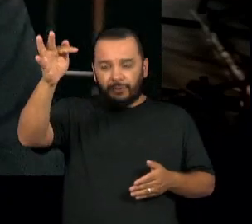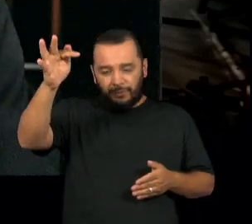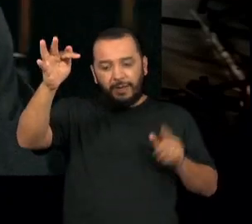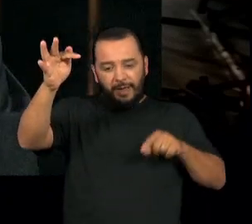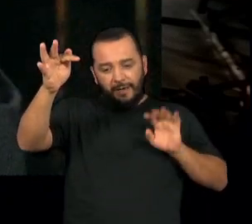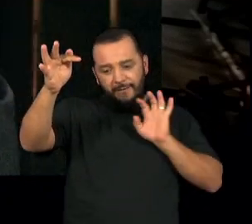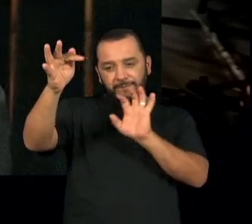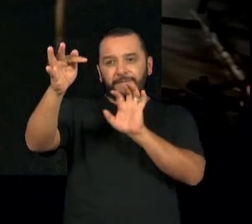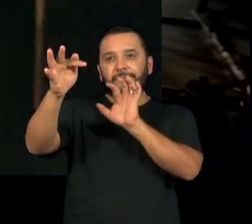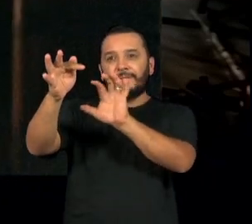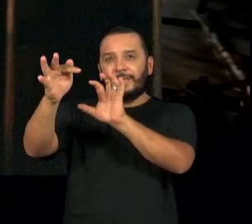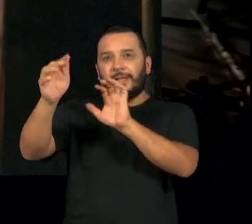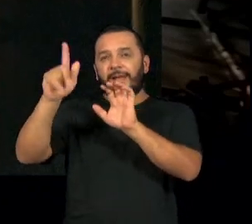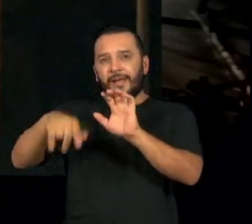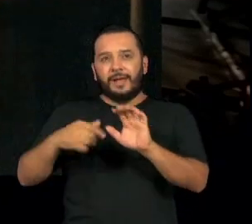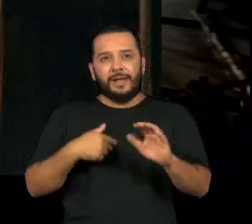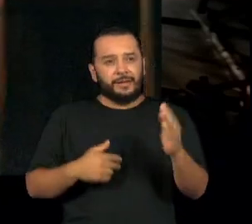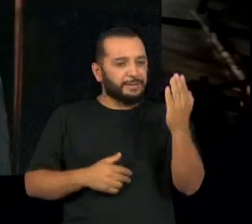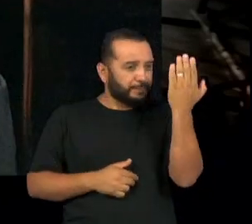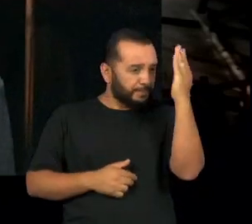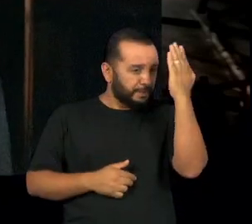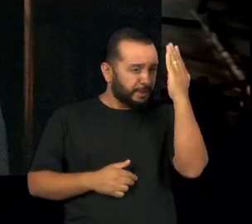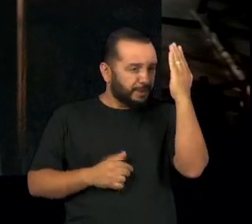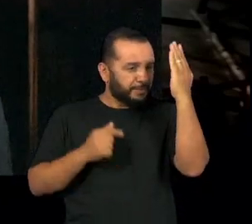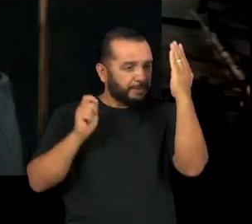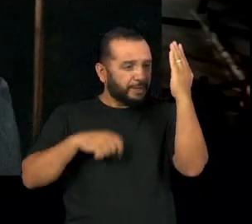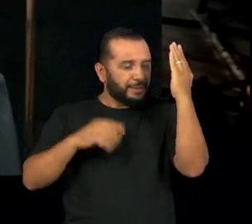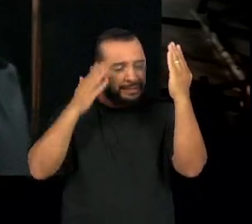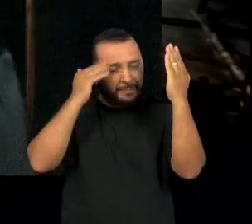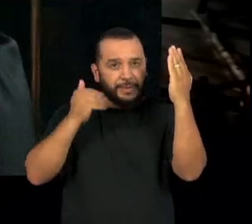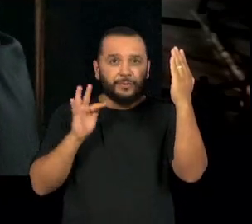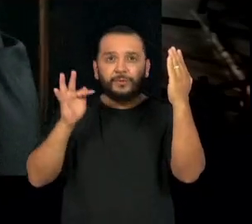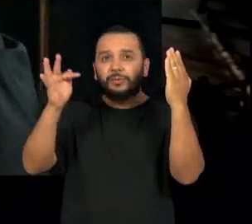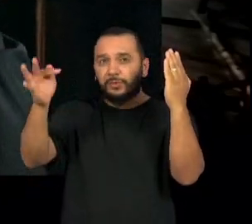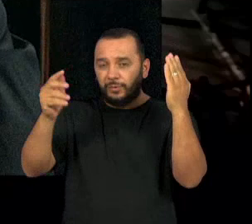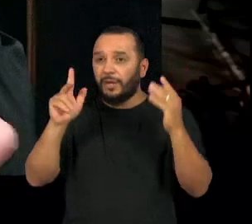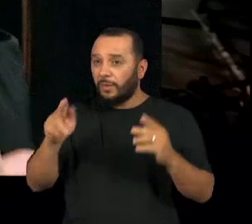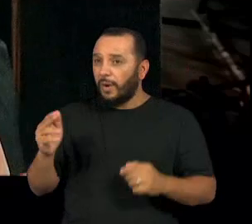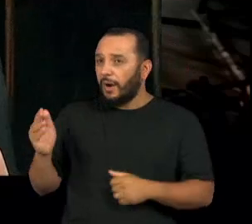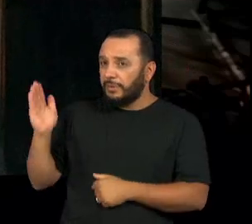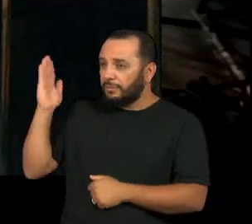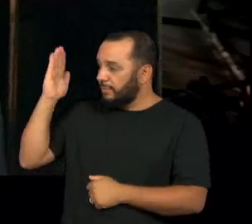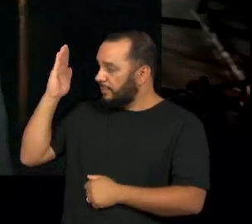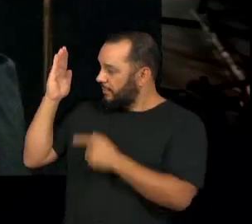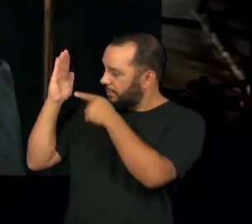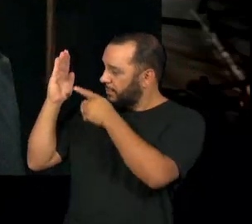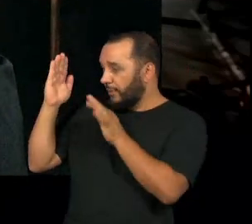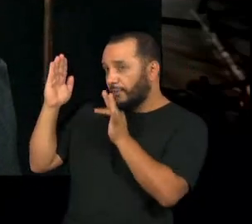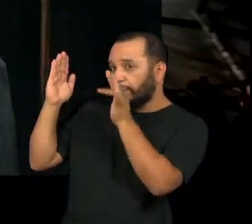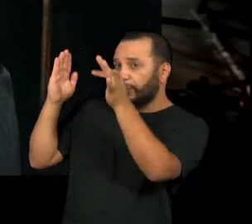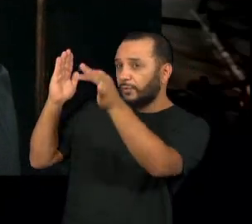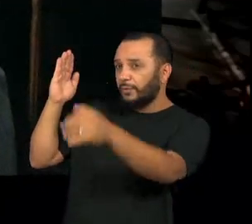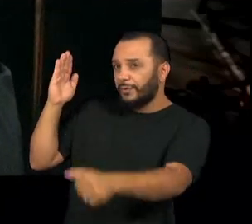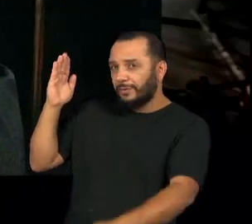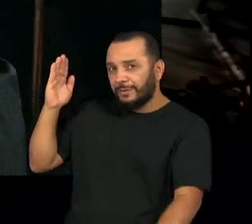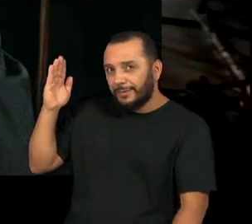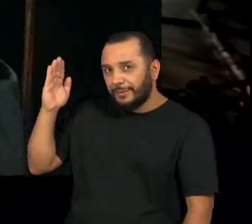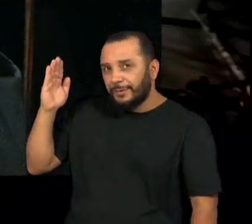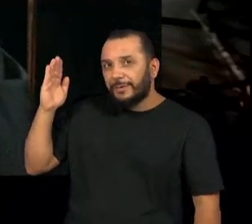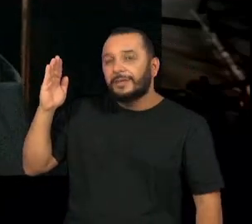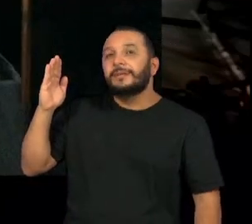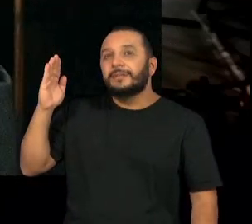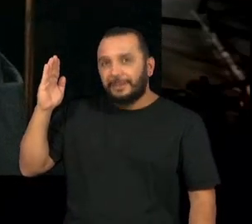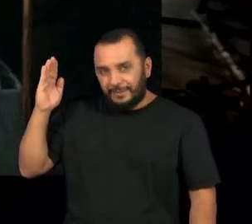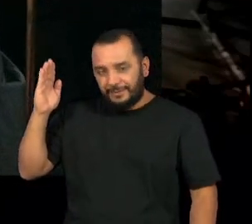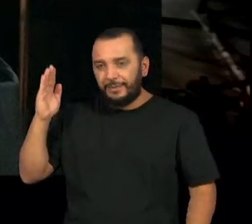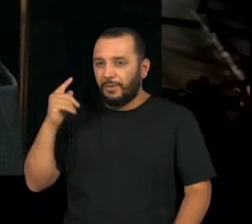um espelho que reflete lá na frente. É um espelho que reflete lá na frente. O